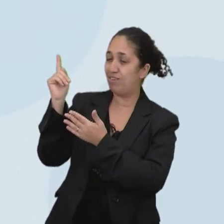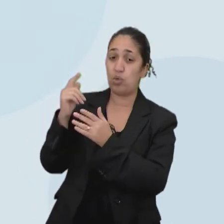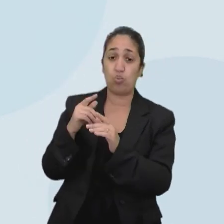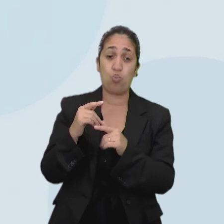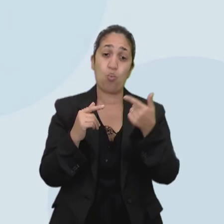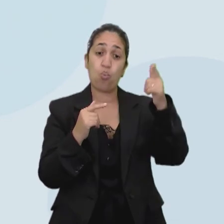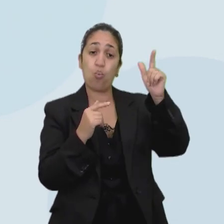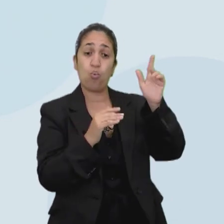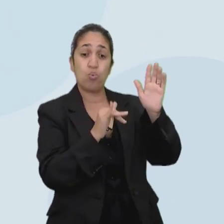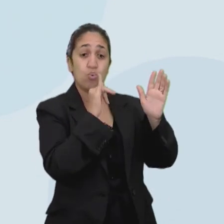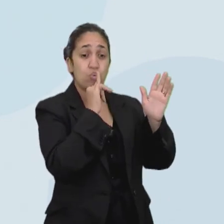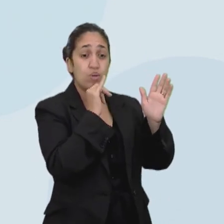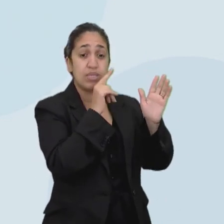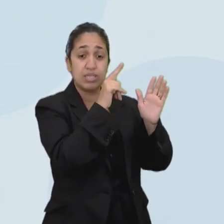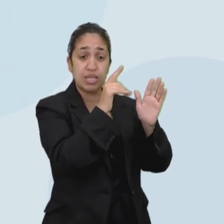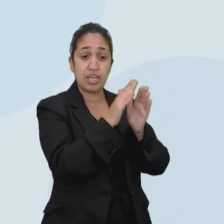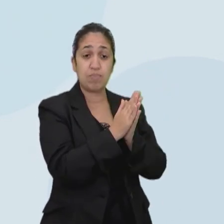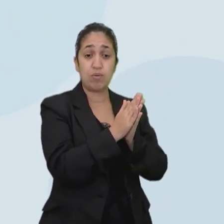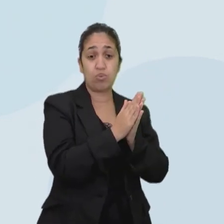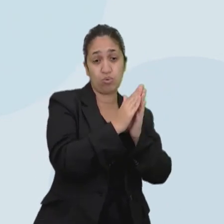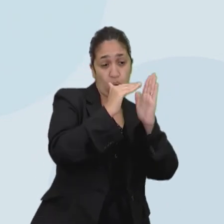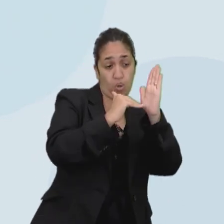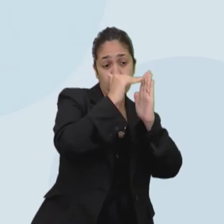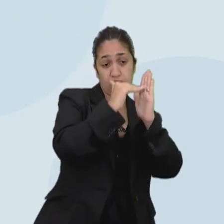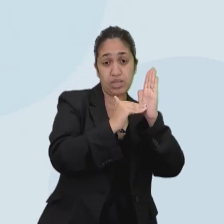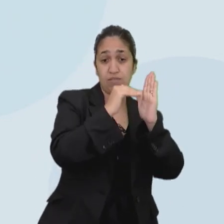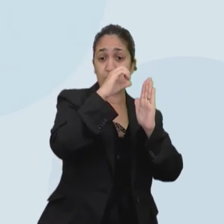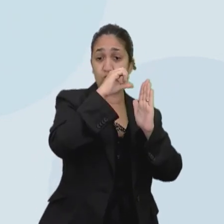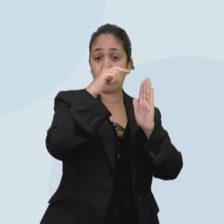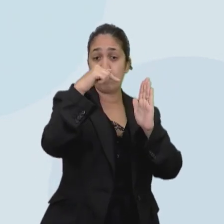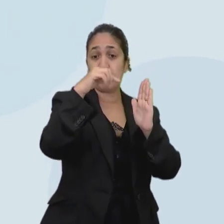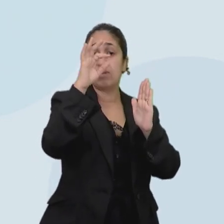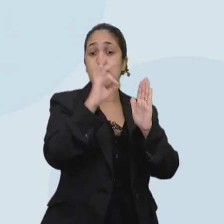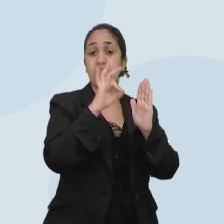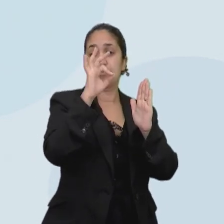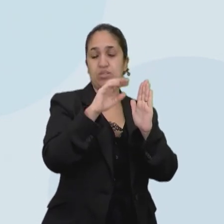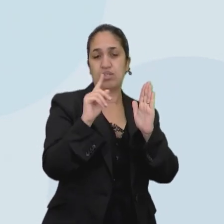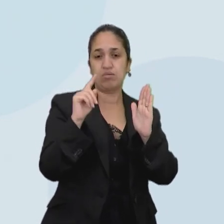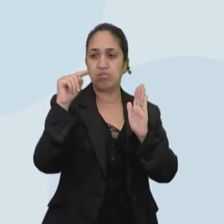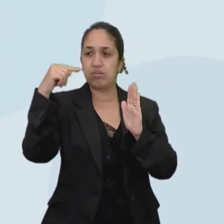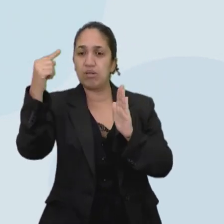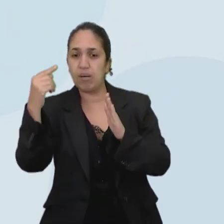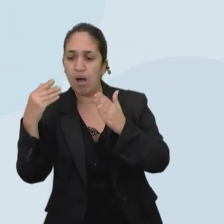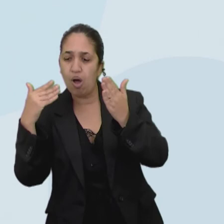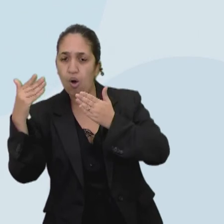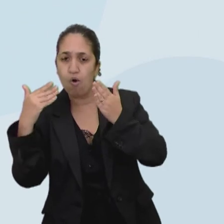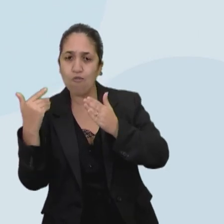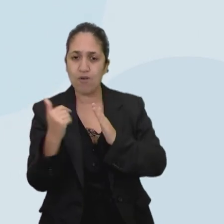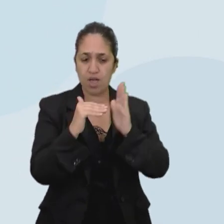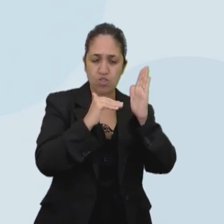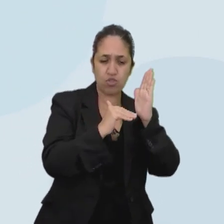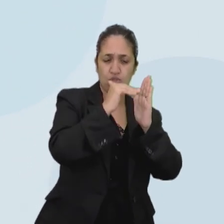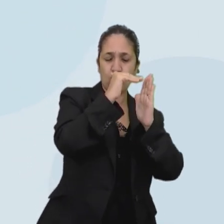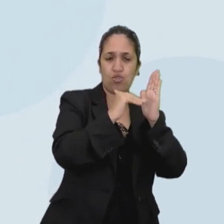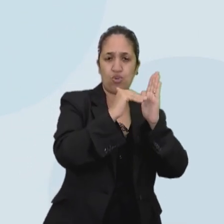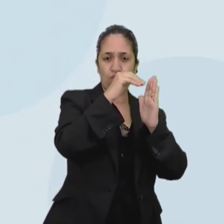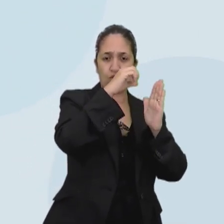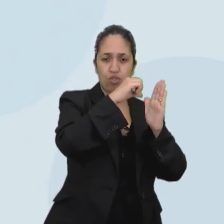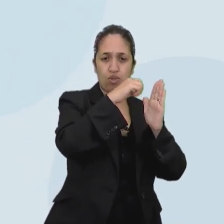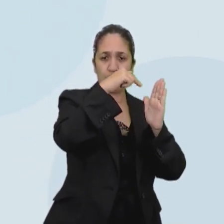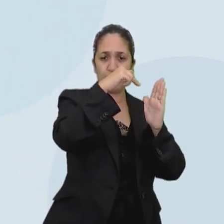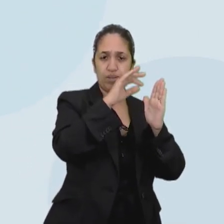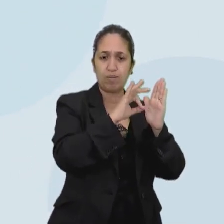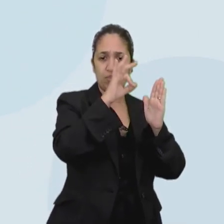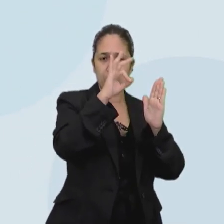de confiança de 97%, tá? Então veja que se você for comparar um nível de confiança de 97% e